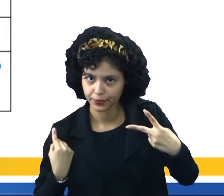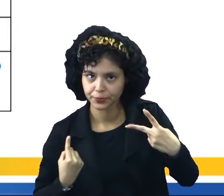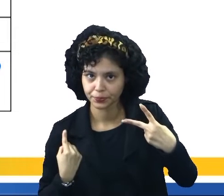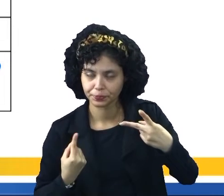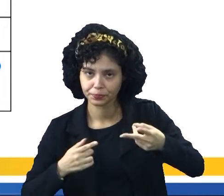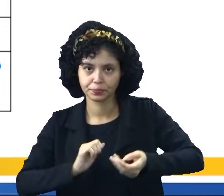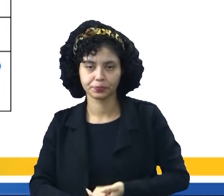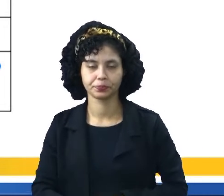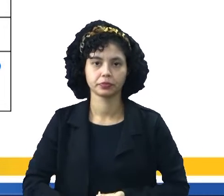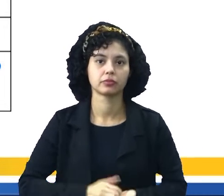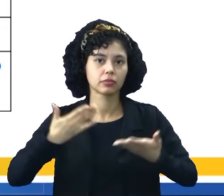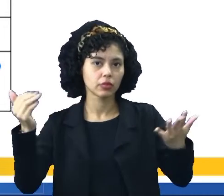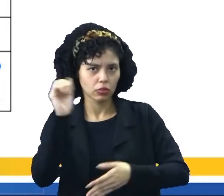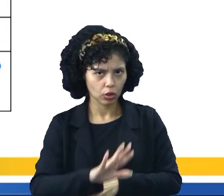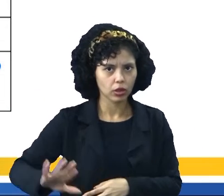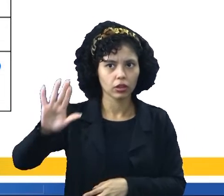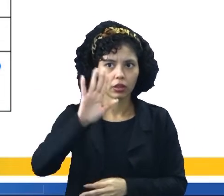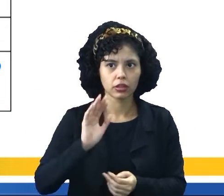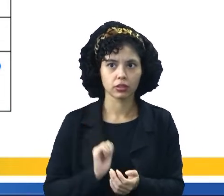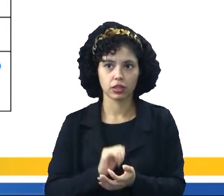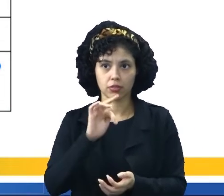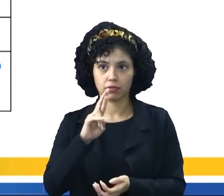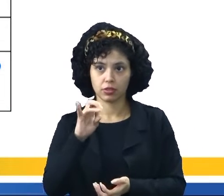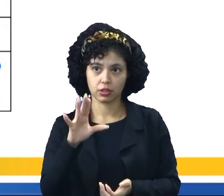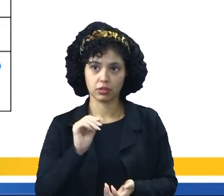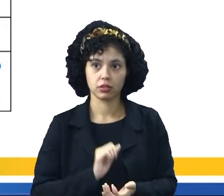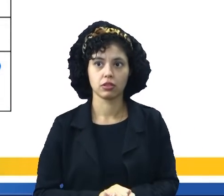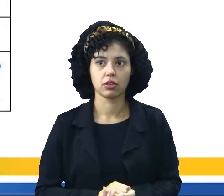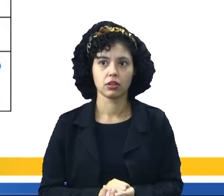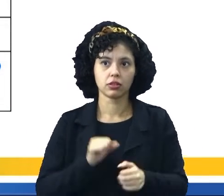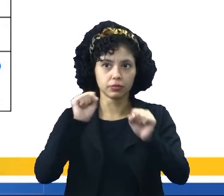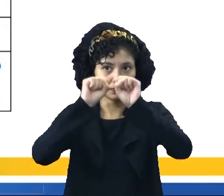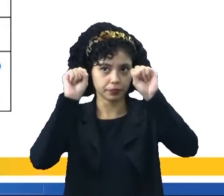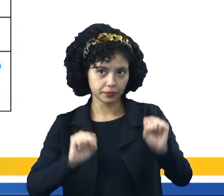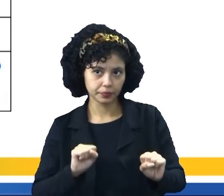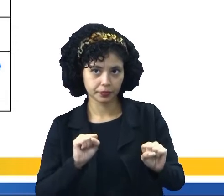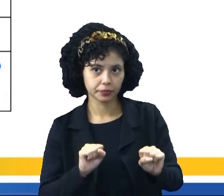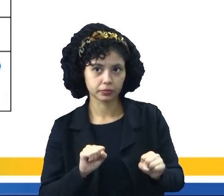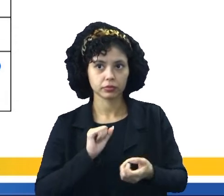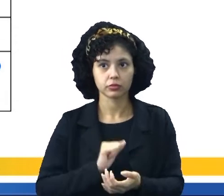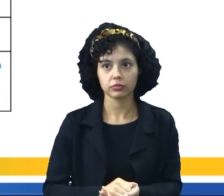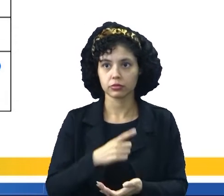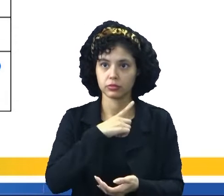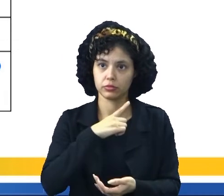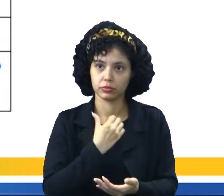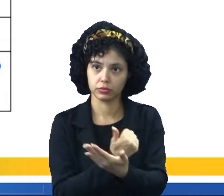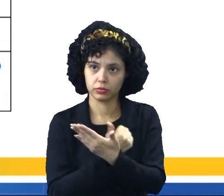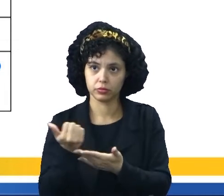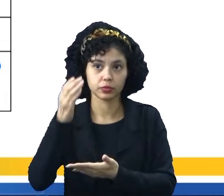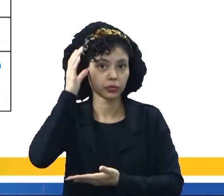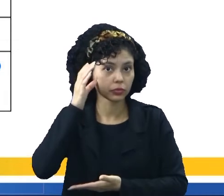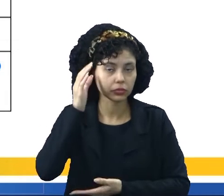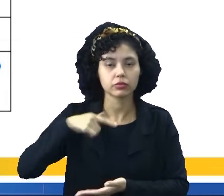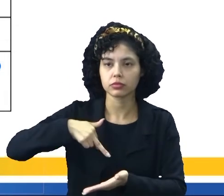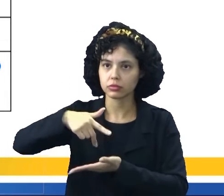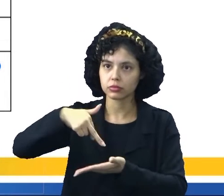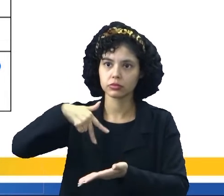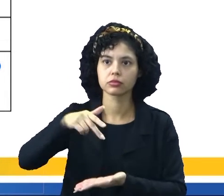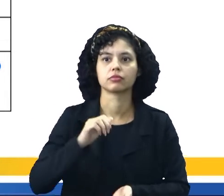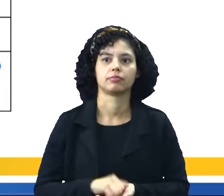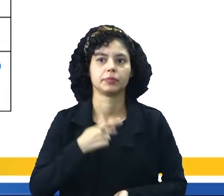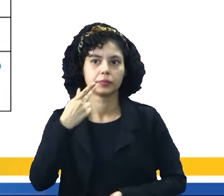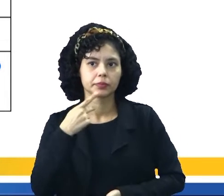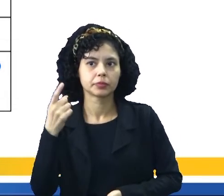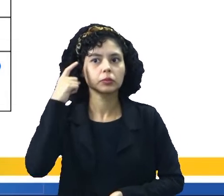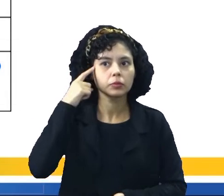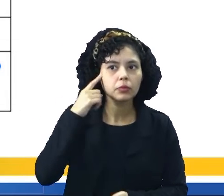faz sozinho. Geralmente são as vísceras. Bom, no sistema nervoso voluntário, nós temos ações conscientes, como o andar, o